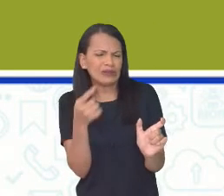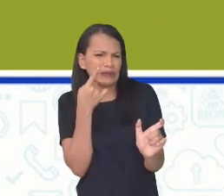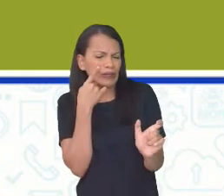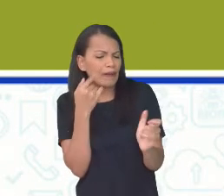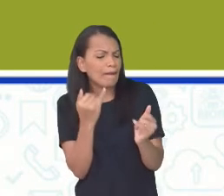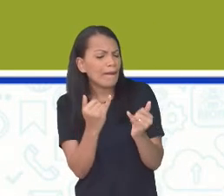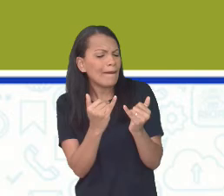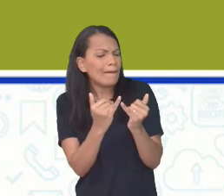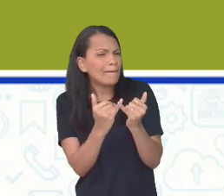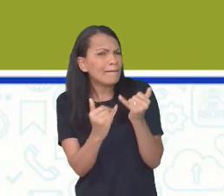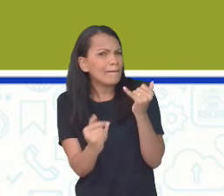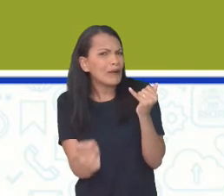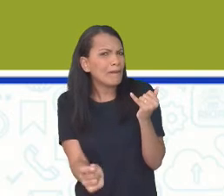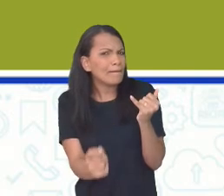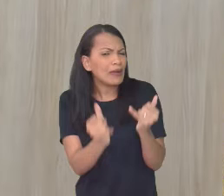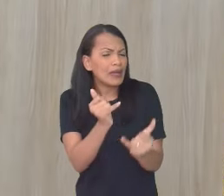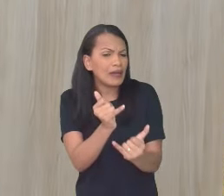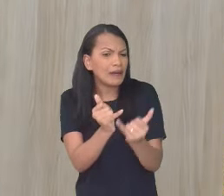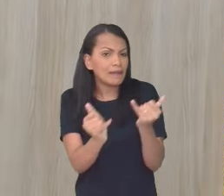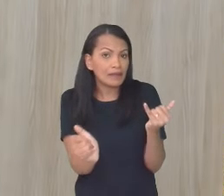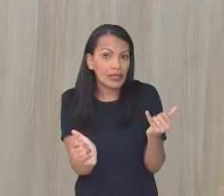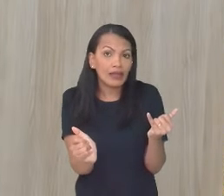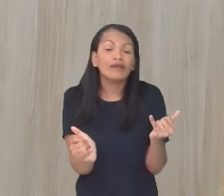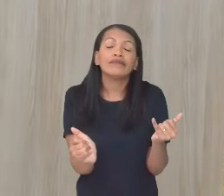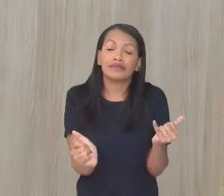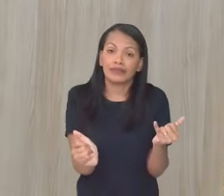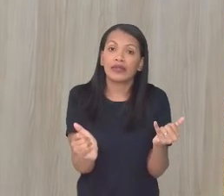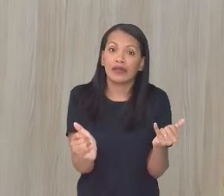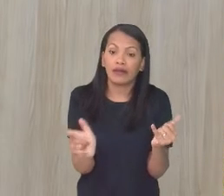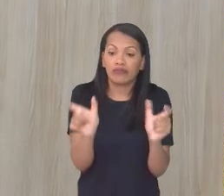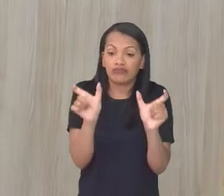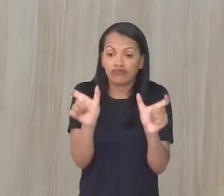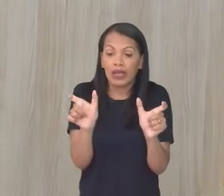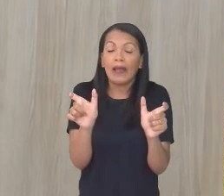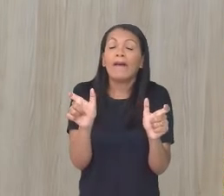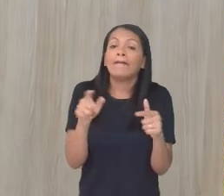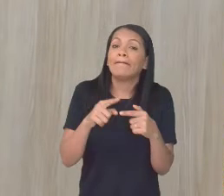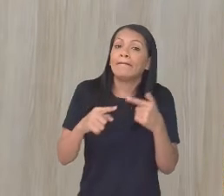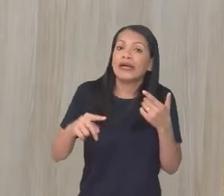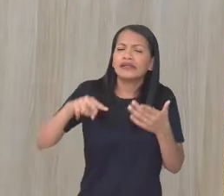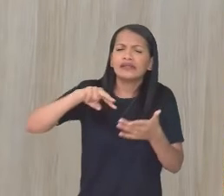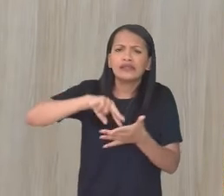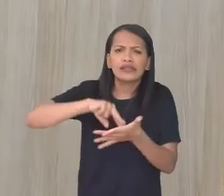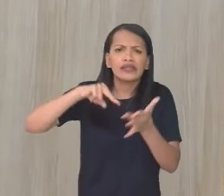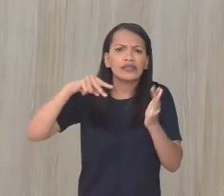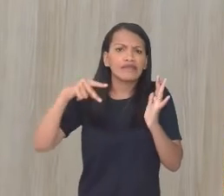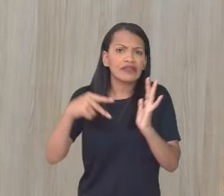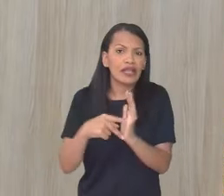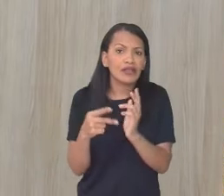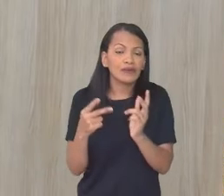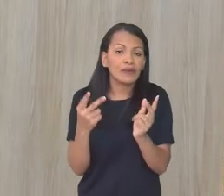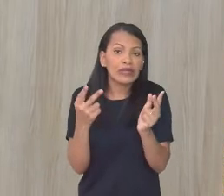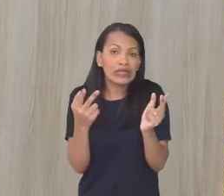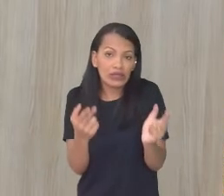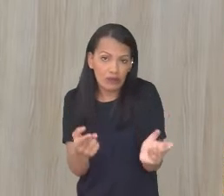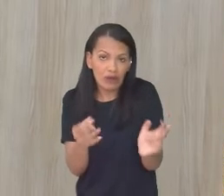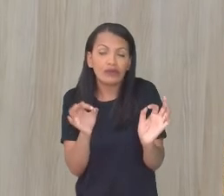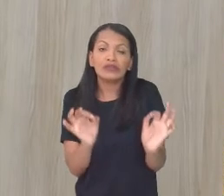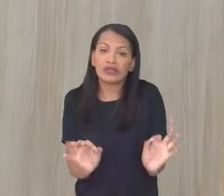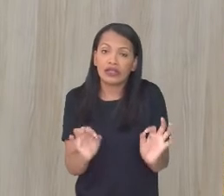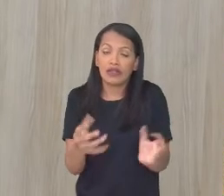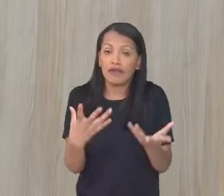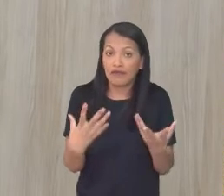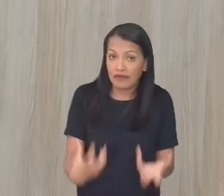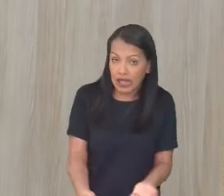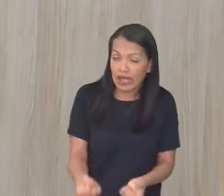que não têm a mesma grafia, né? Mas têm sentidos iguais, né? Mas não tem, a gente vai ver toda